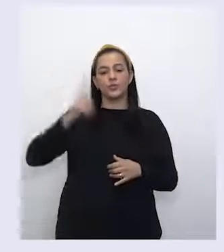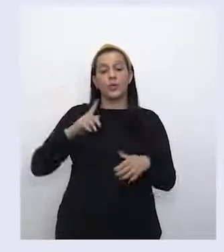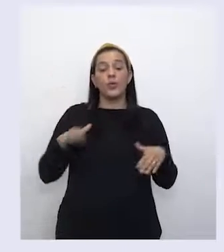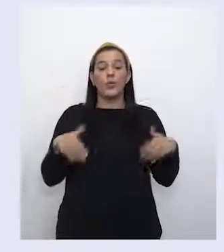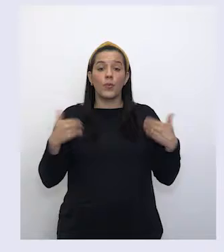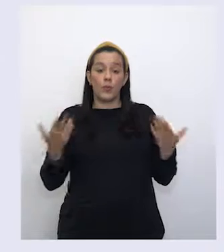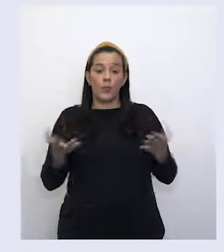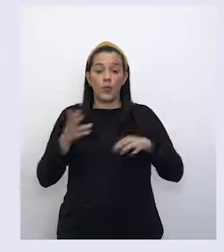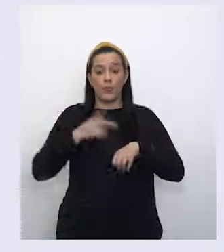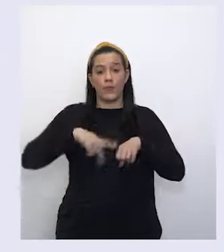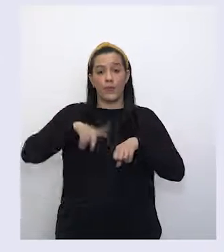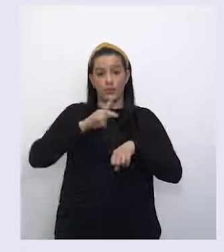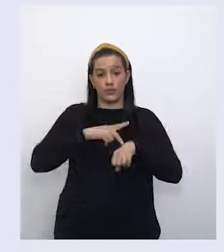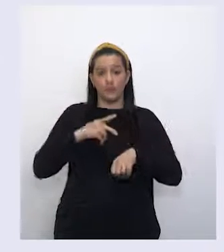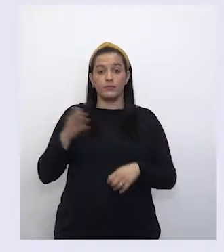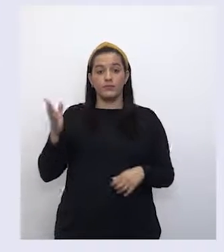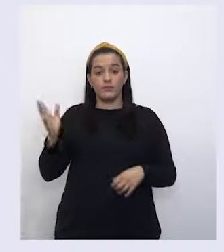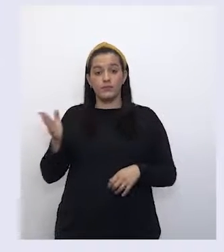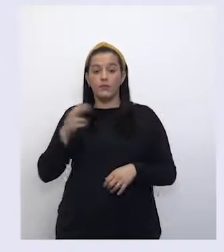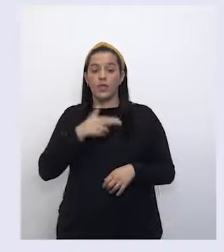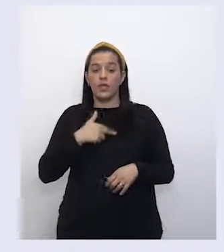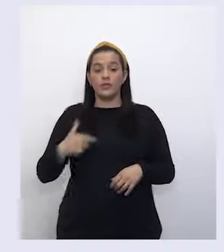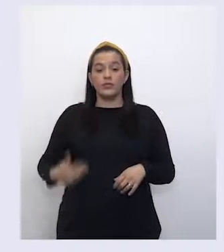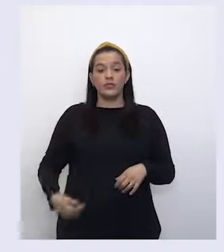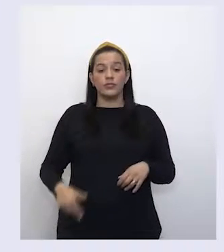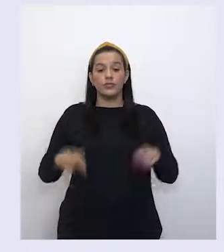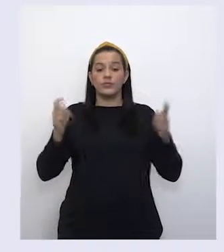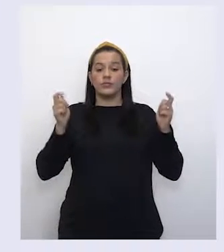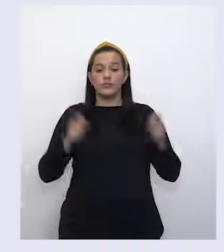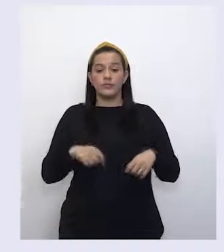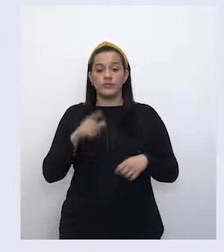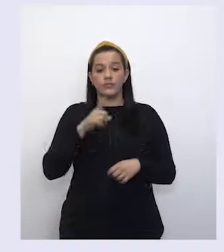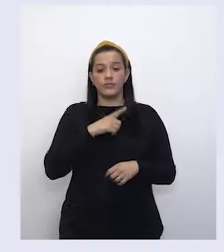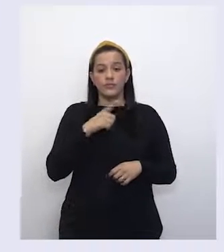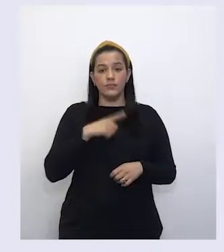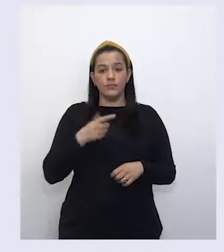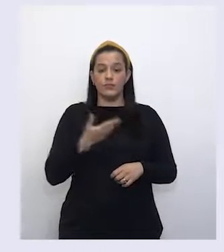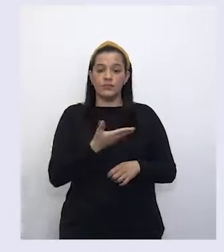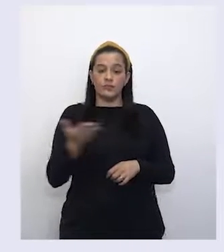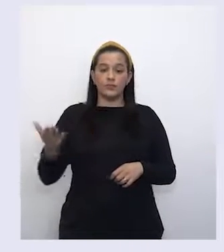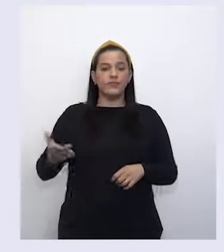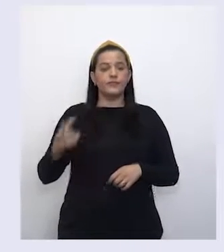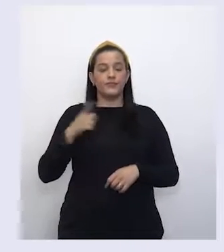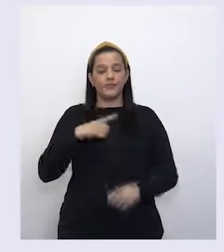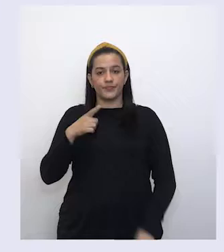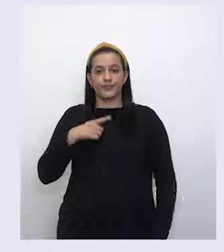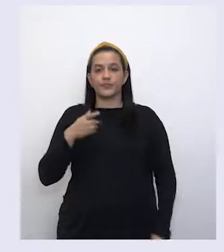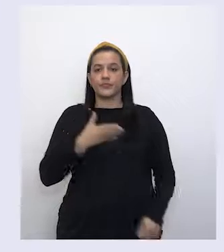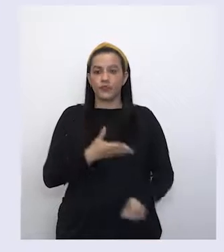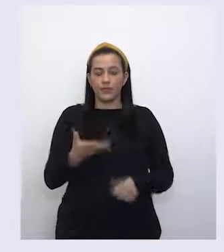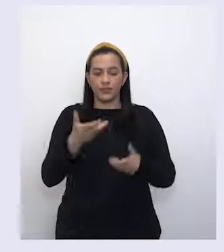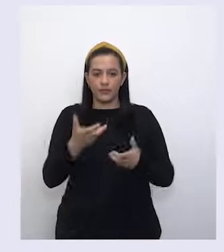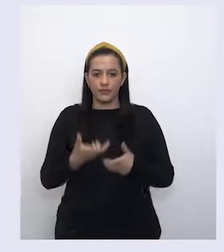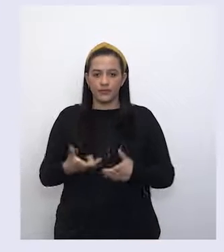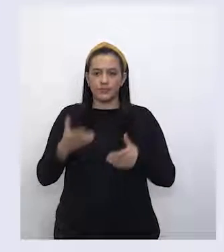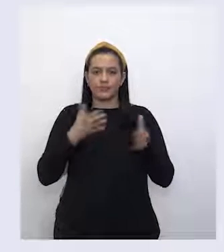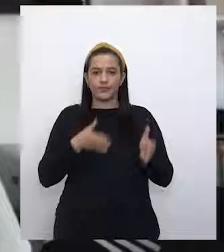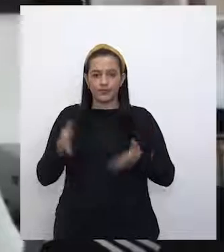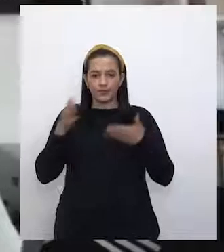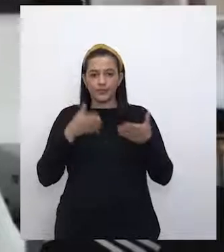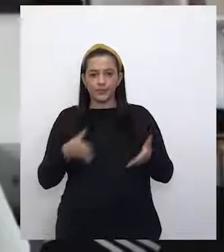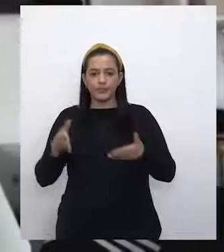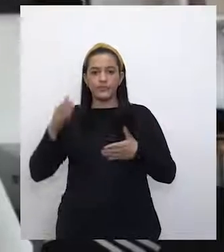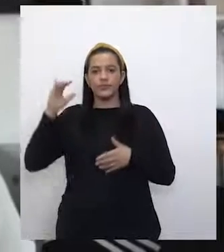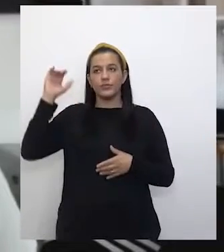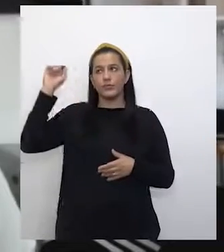esses países? A China, ela tem ela investe esmagadoramente, né, no fluxo